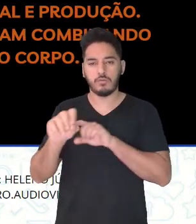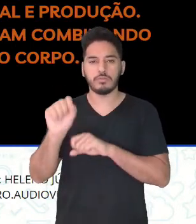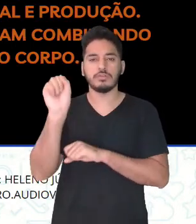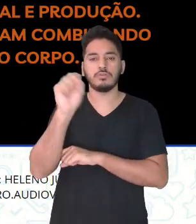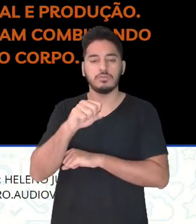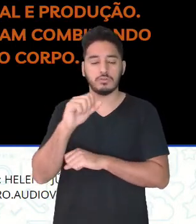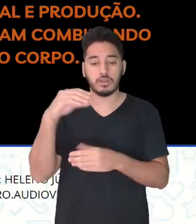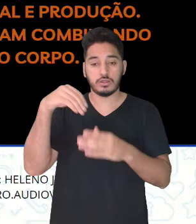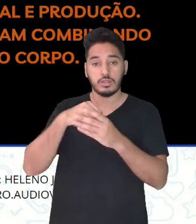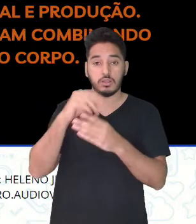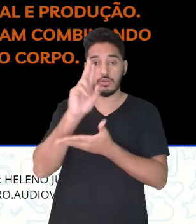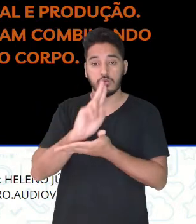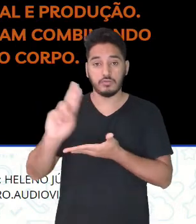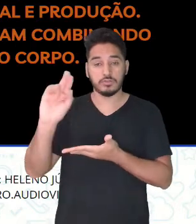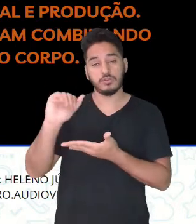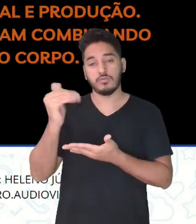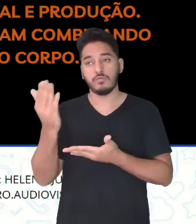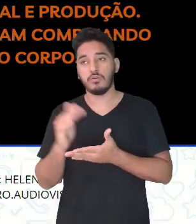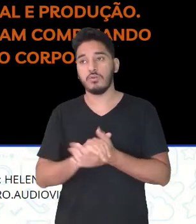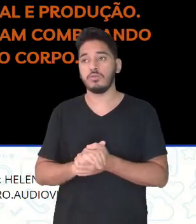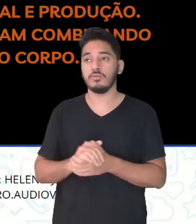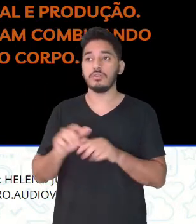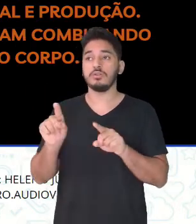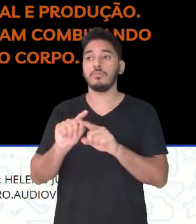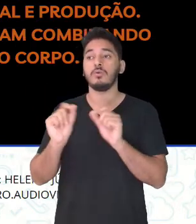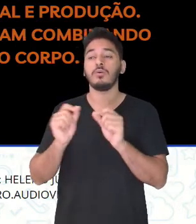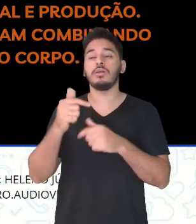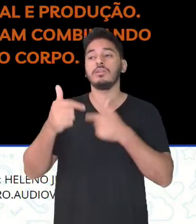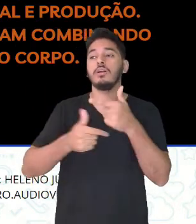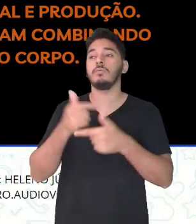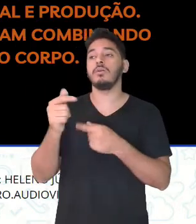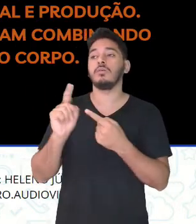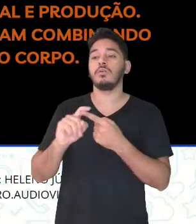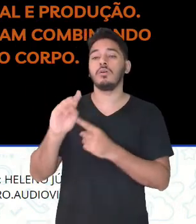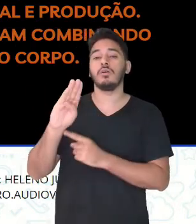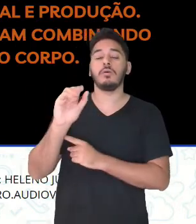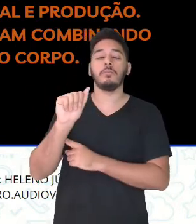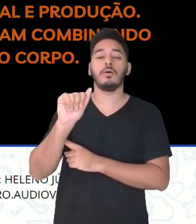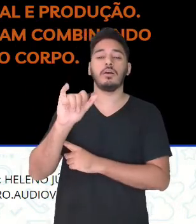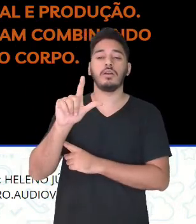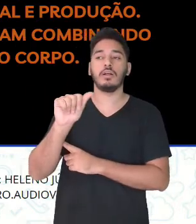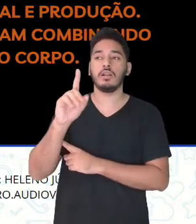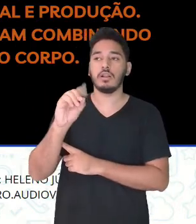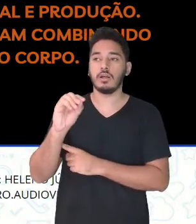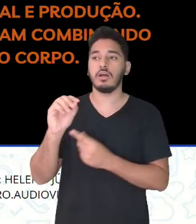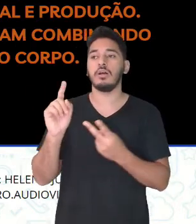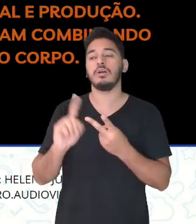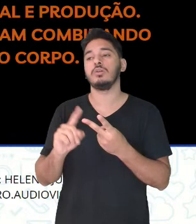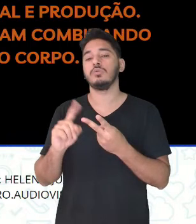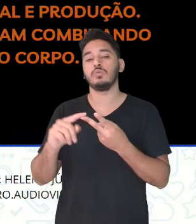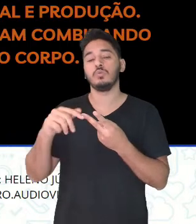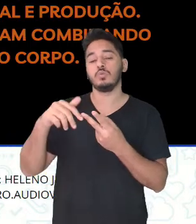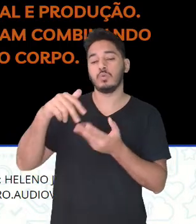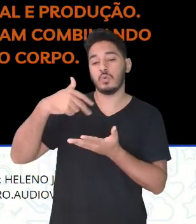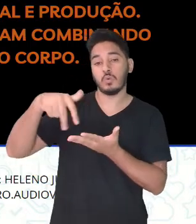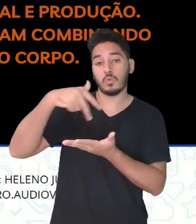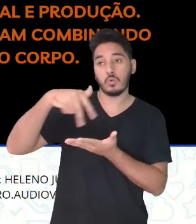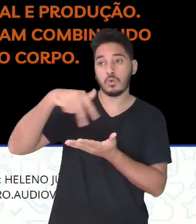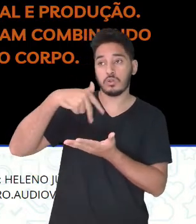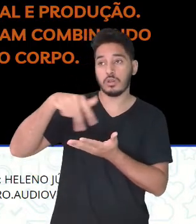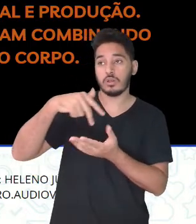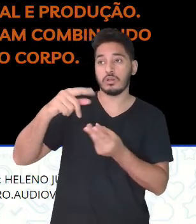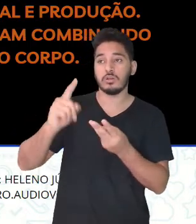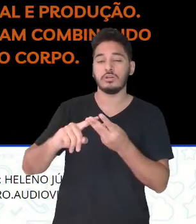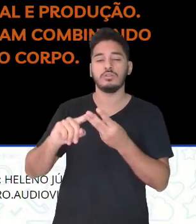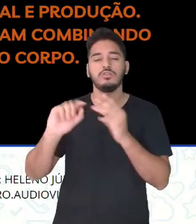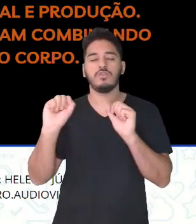da universidade. Temos possibilidades de atuação com o bailado, né? Construção de bailes, com coreografias, né? Festas